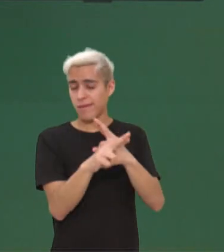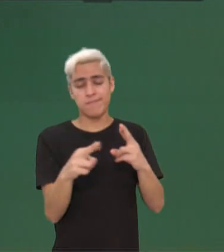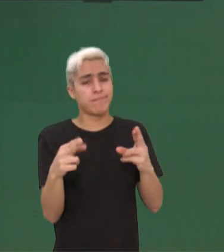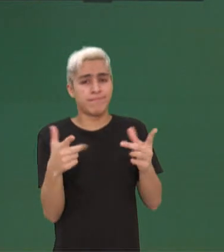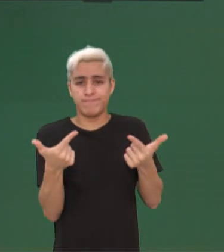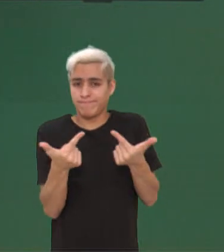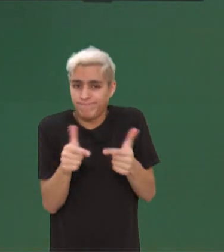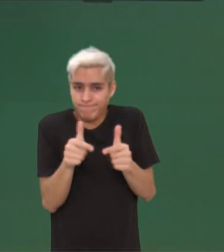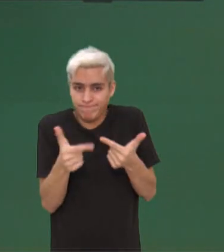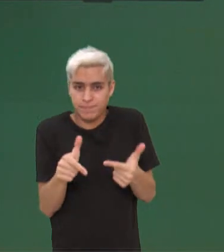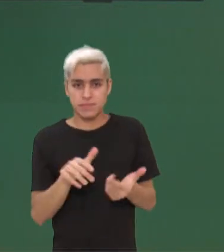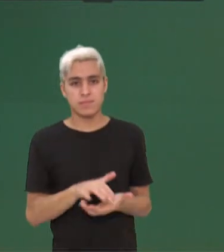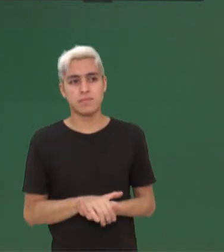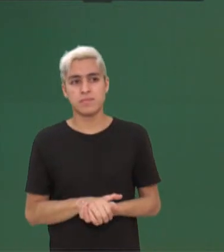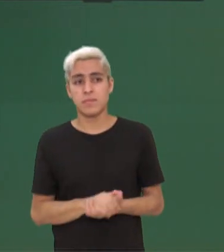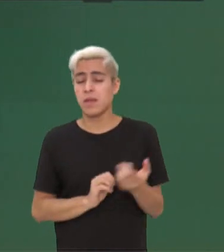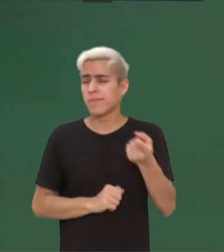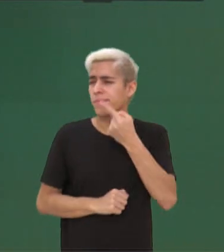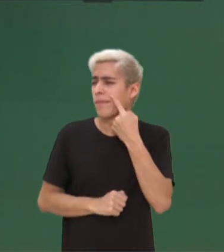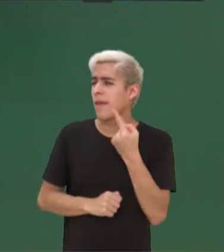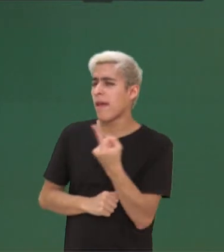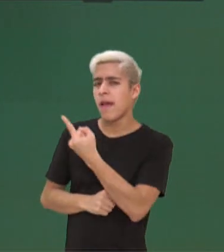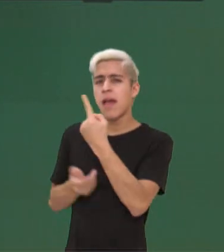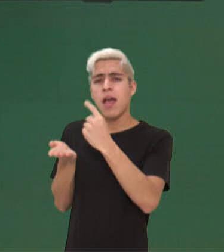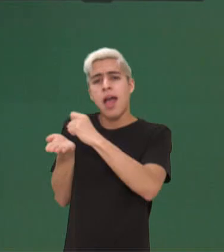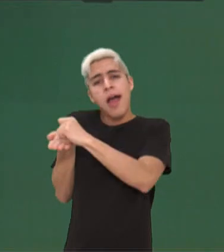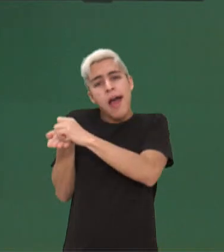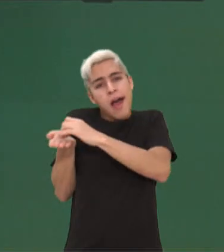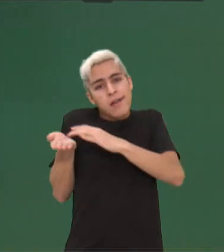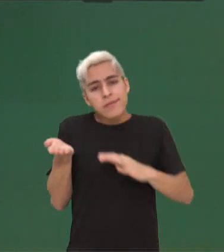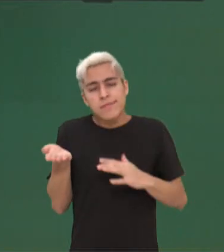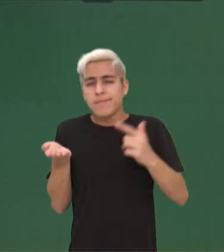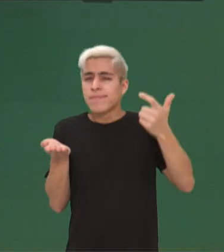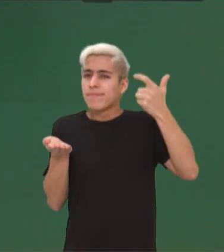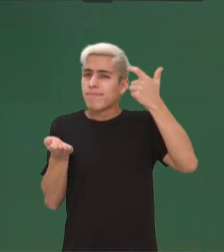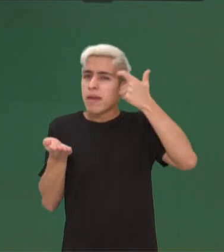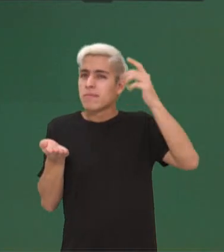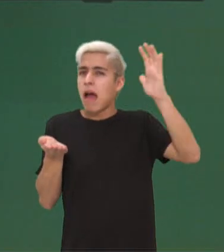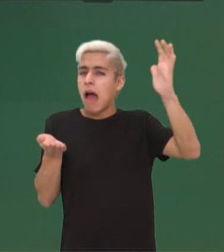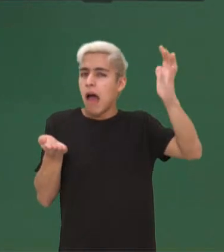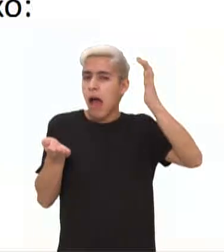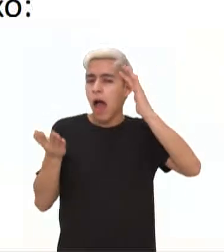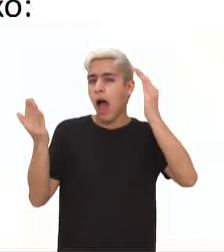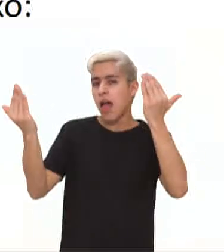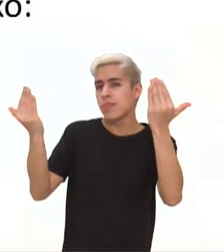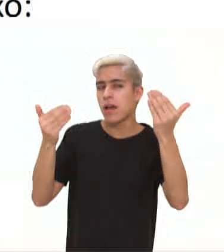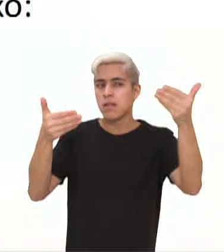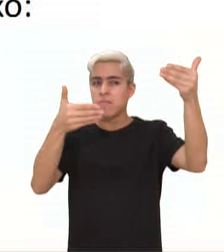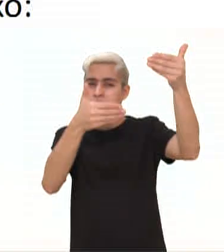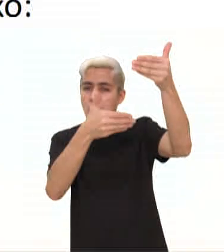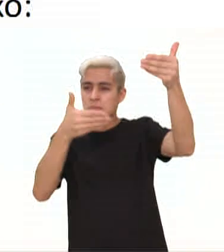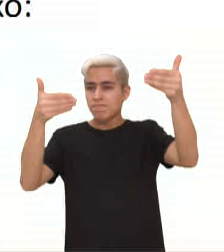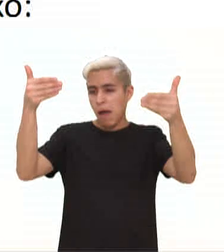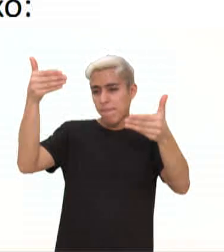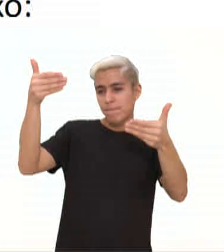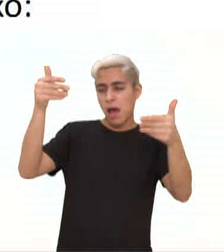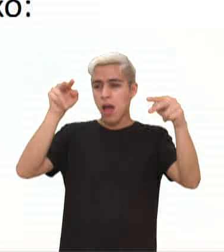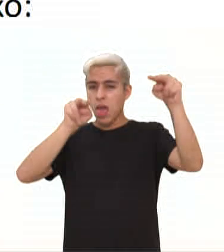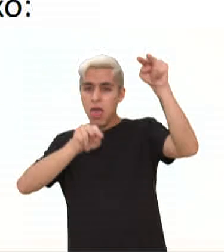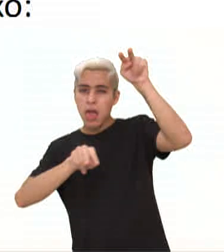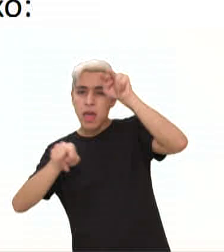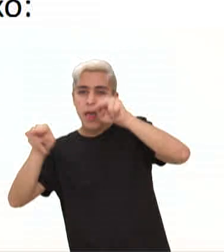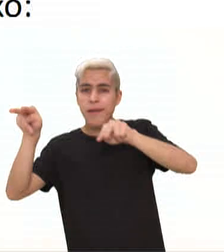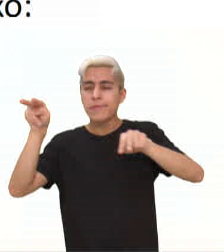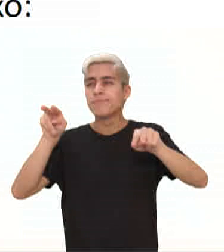lugares. E aí, ali, um exercício para vocês pensarem rapidinho, analisarem as imagens, e